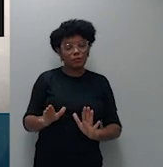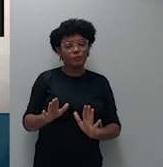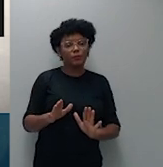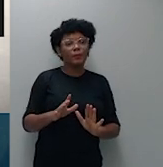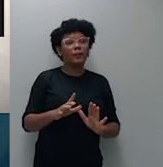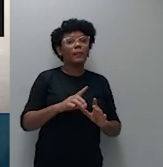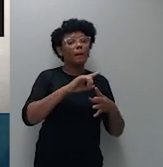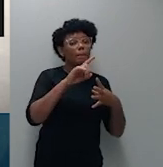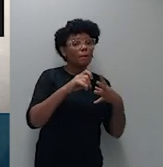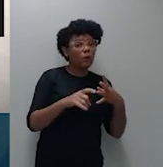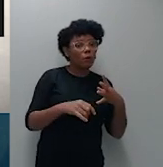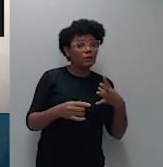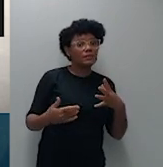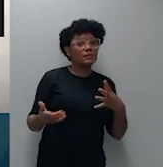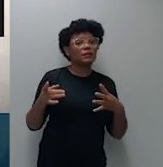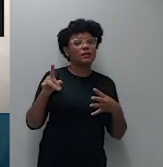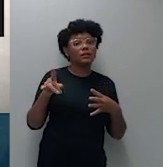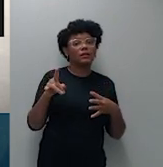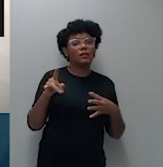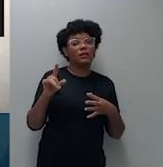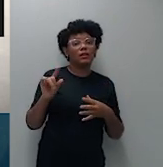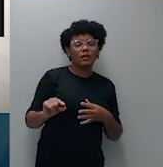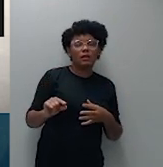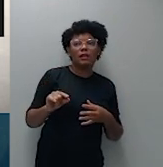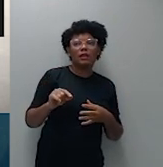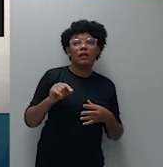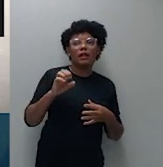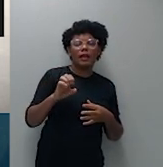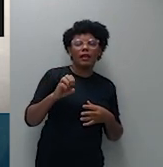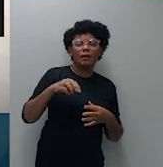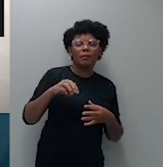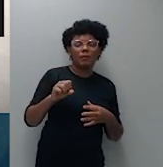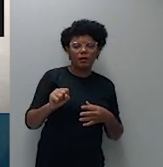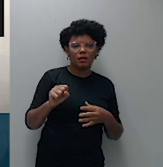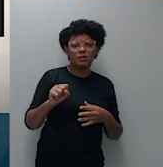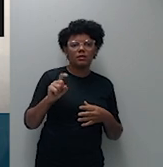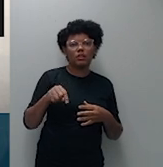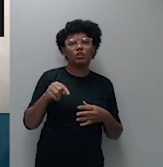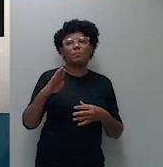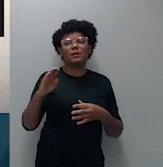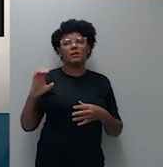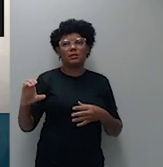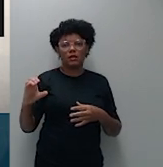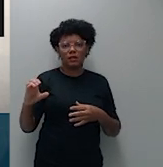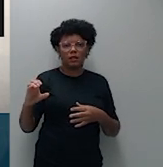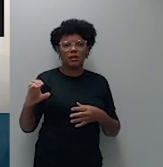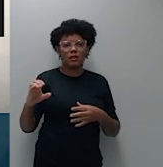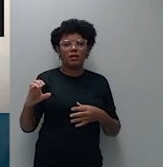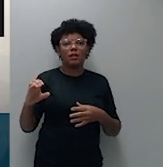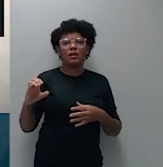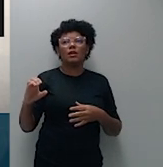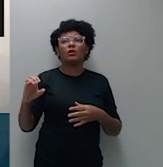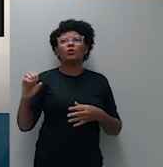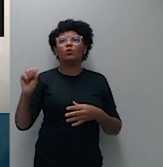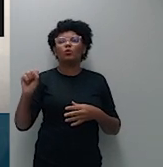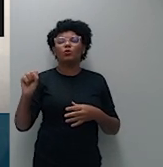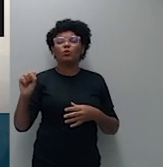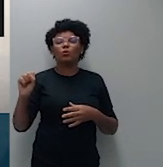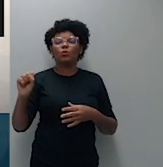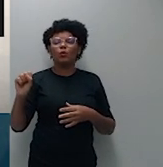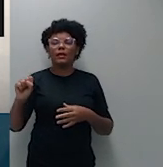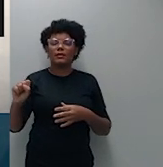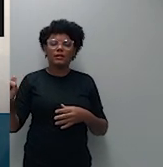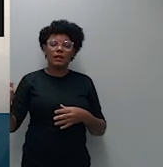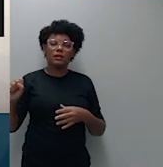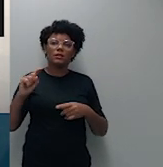trator Lógico lá e posta no seus áudios que eu menor é MS biológico de descer do CSS